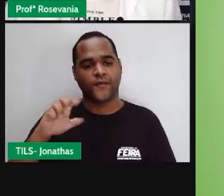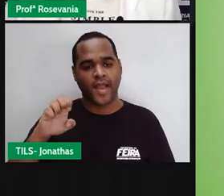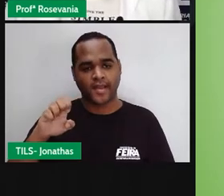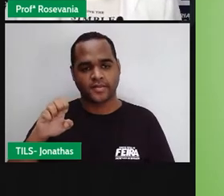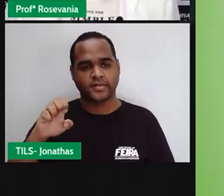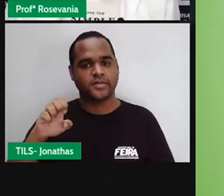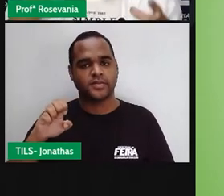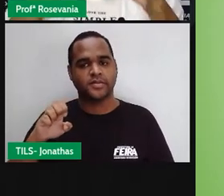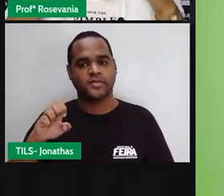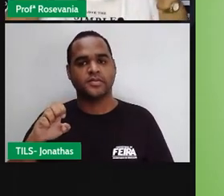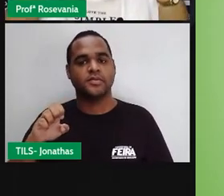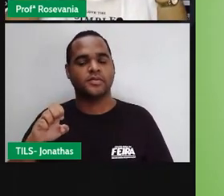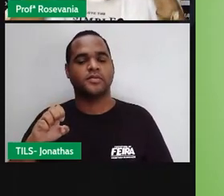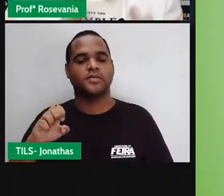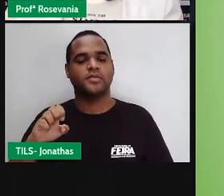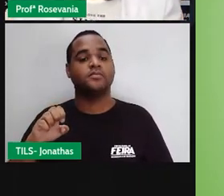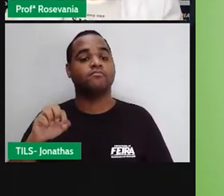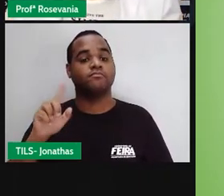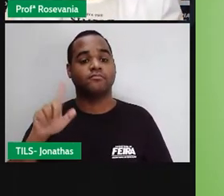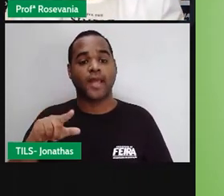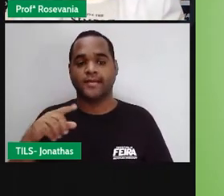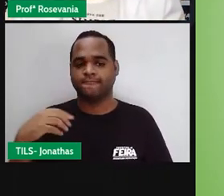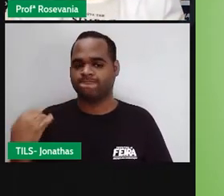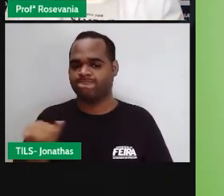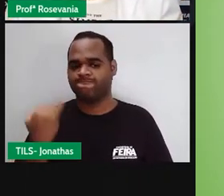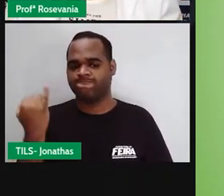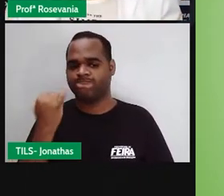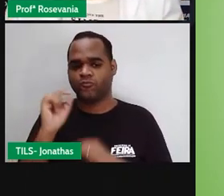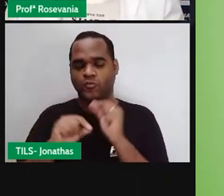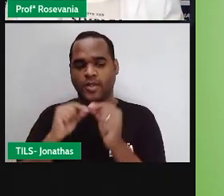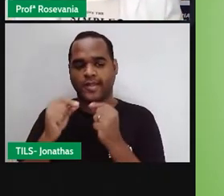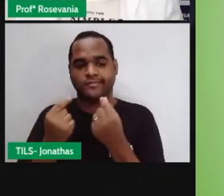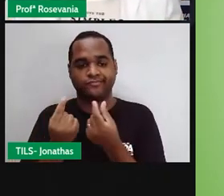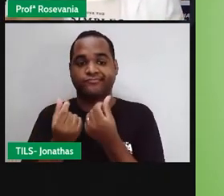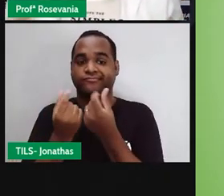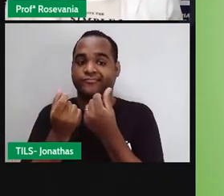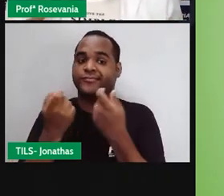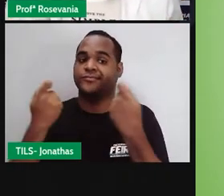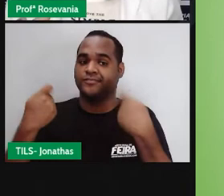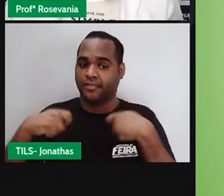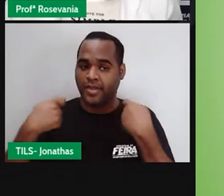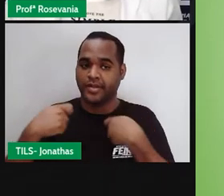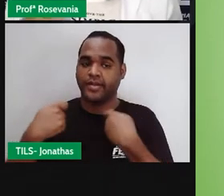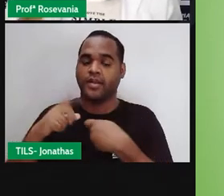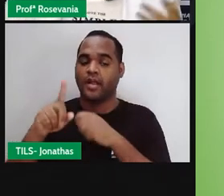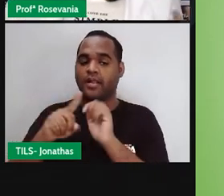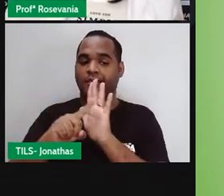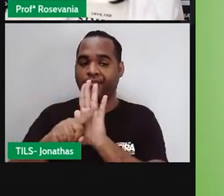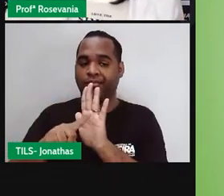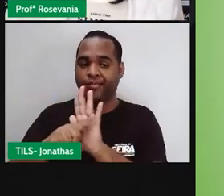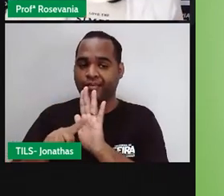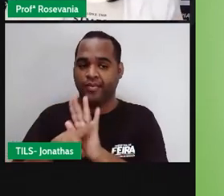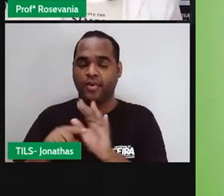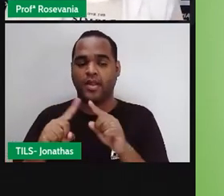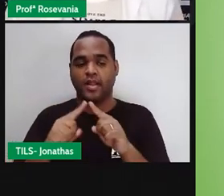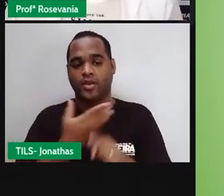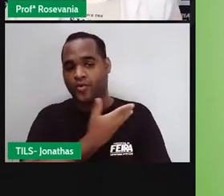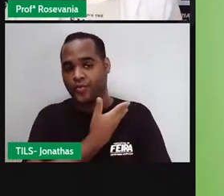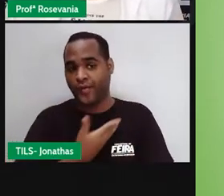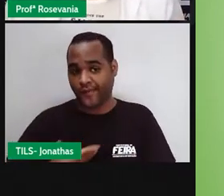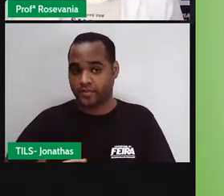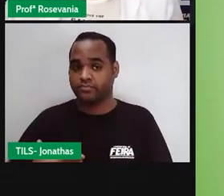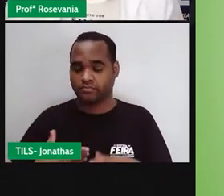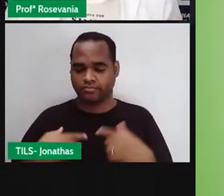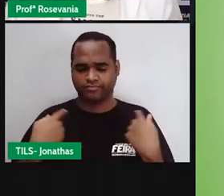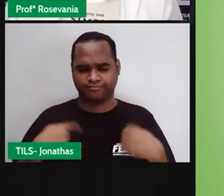indústrias que precisa de um investimento muito grande e que a gente sabe que se não tivesse a ajuda do governo,